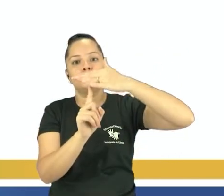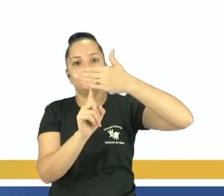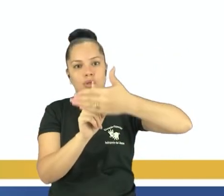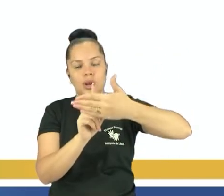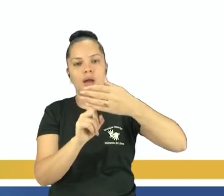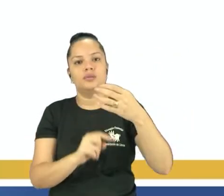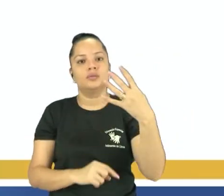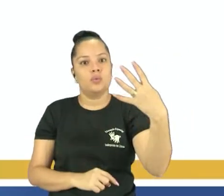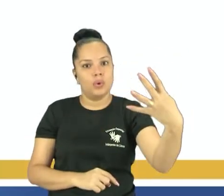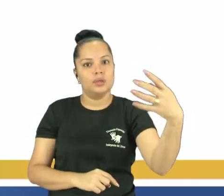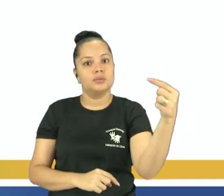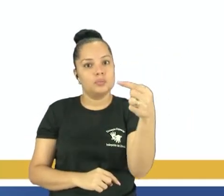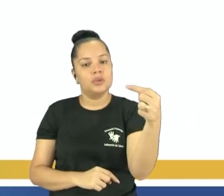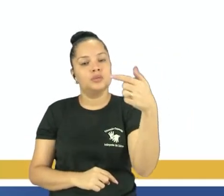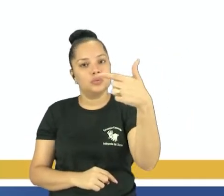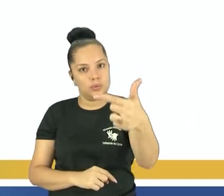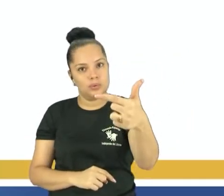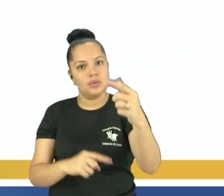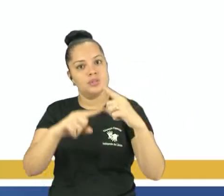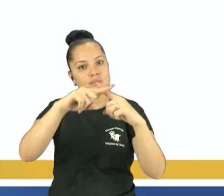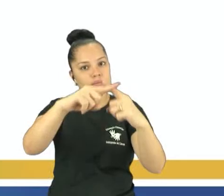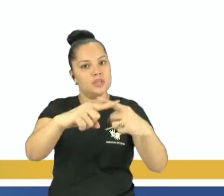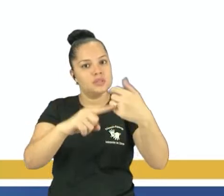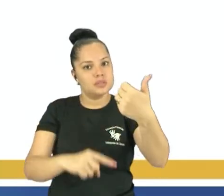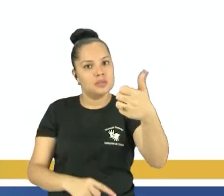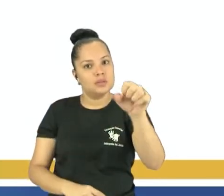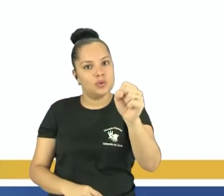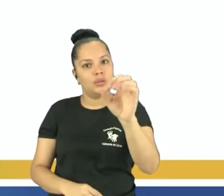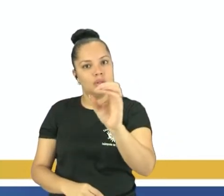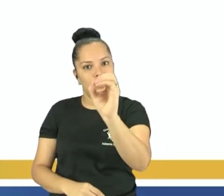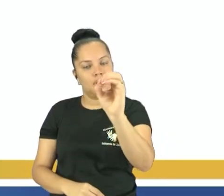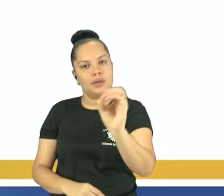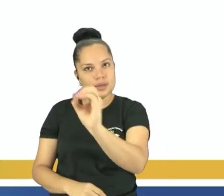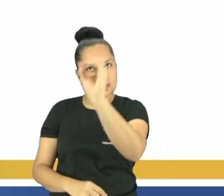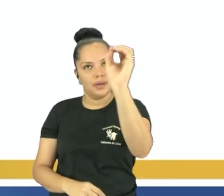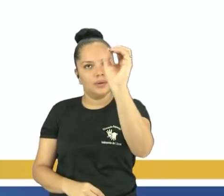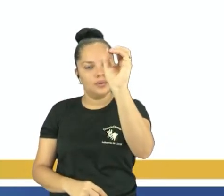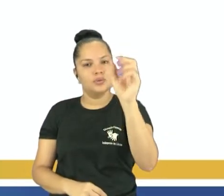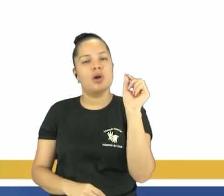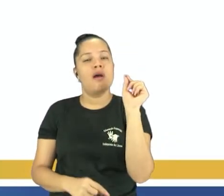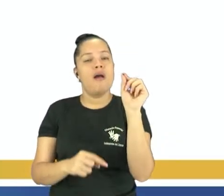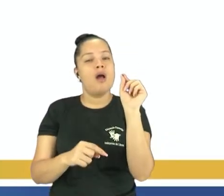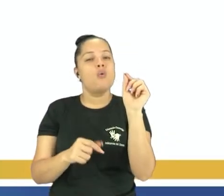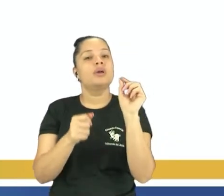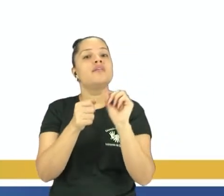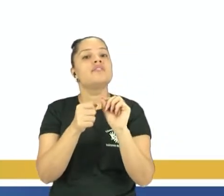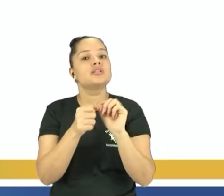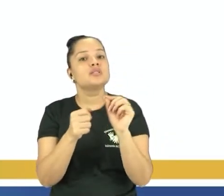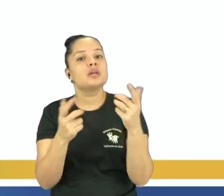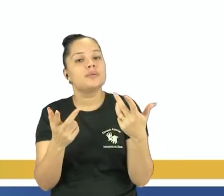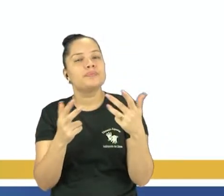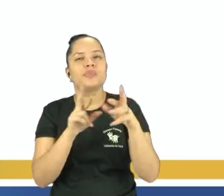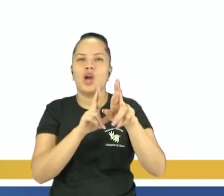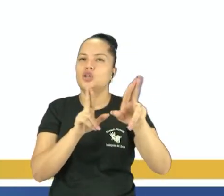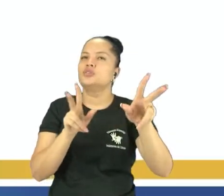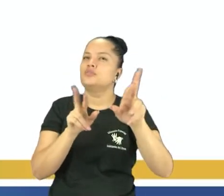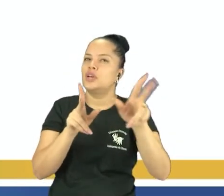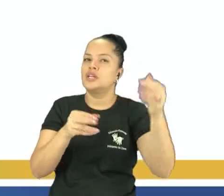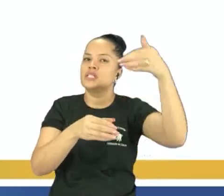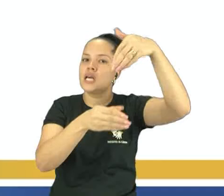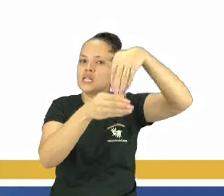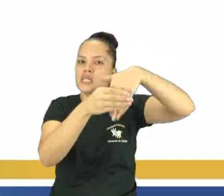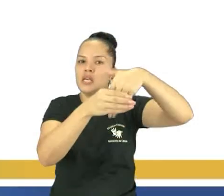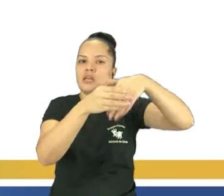N, menos 2 vezes 180 graus. A primeira coisa que a gente vai realizar é essa diferença que aparece dentro